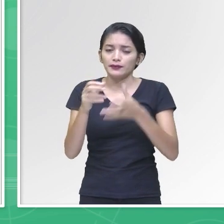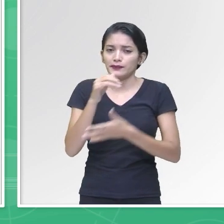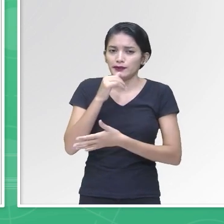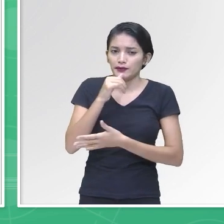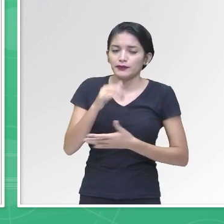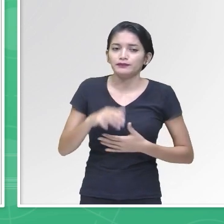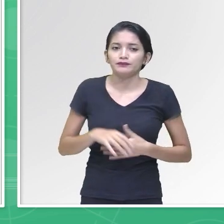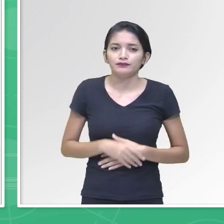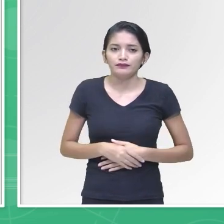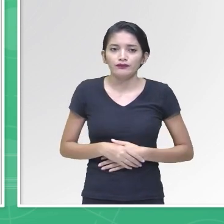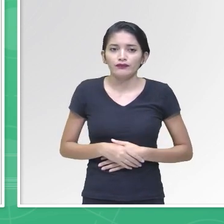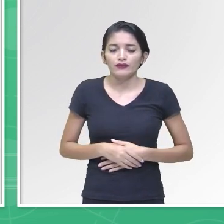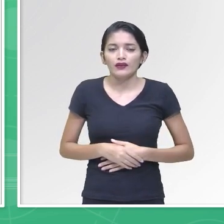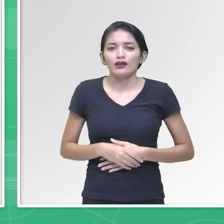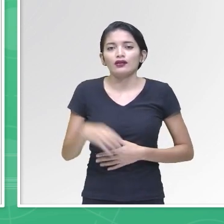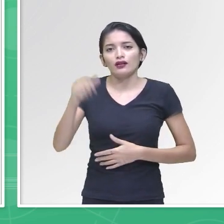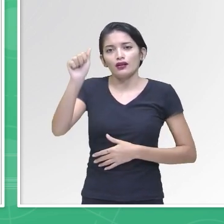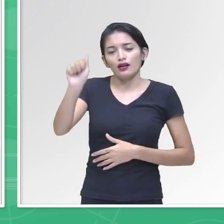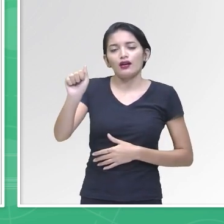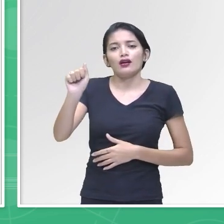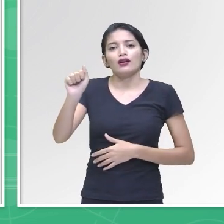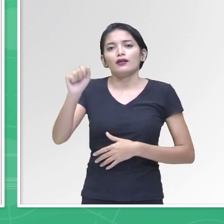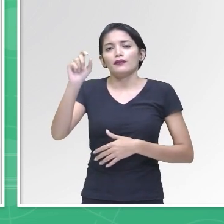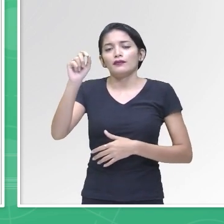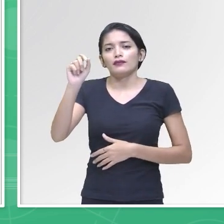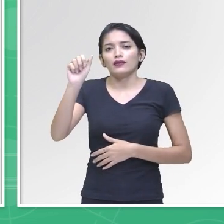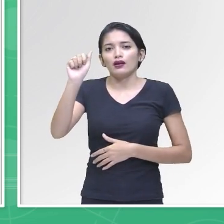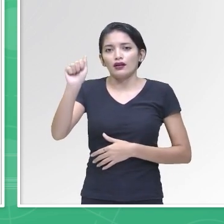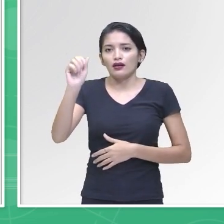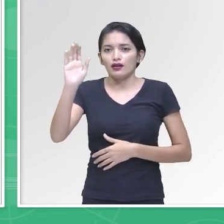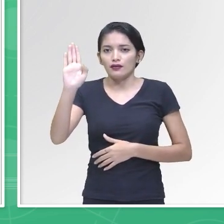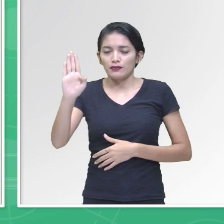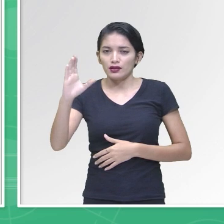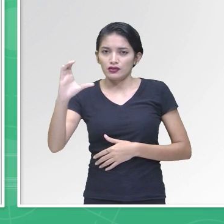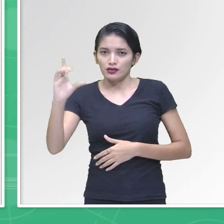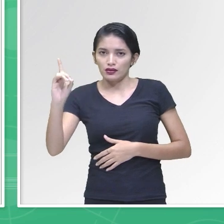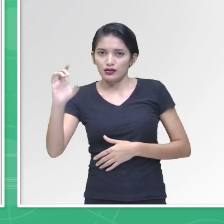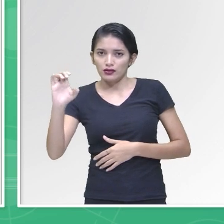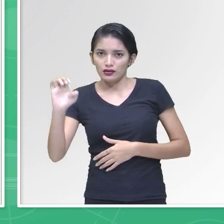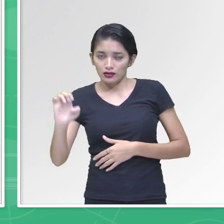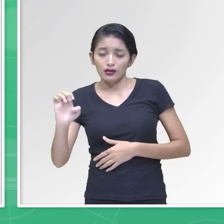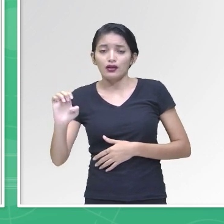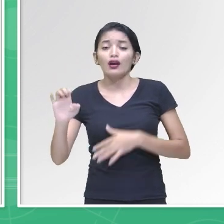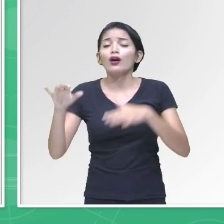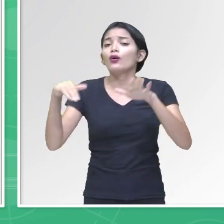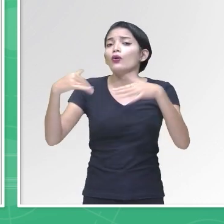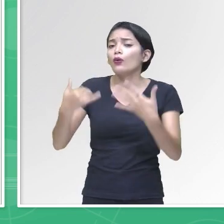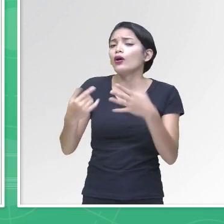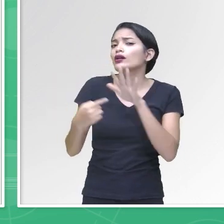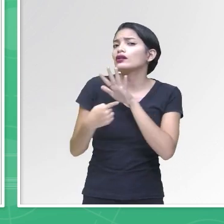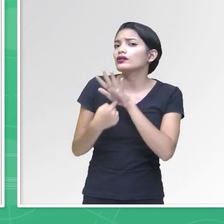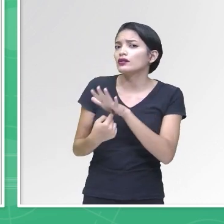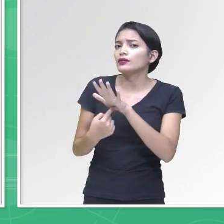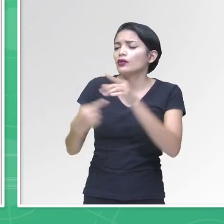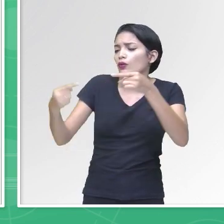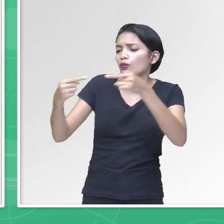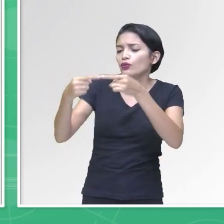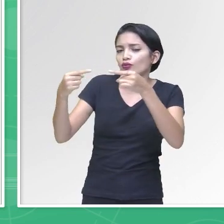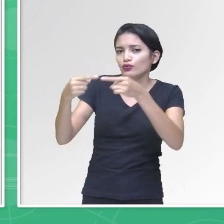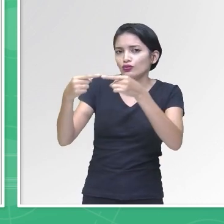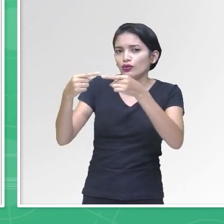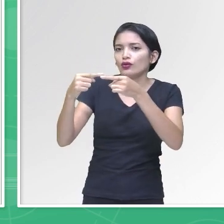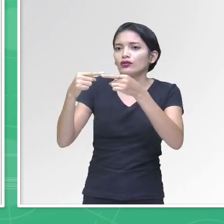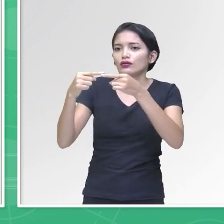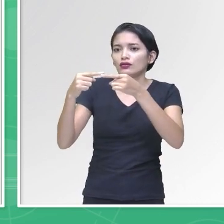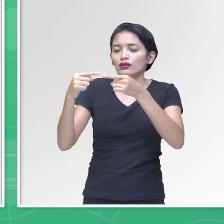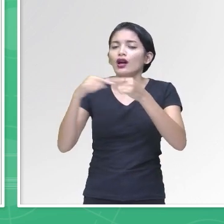exemplo, veja aí, dentre essas 5 alternativas, aquela que apresenta as contradições